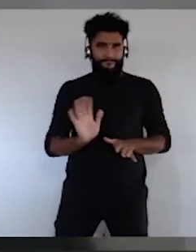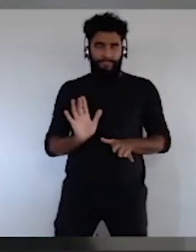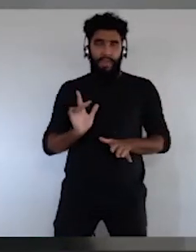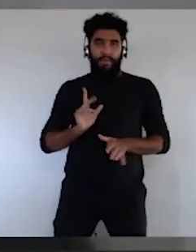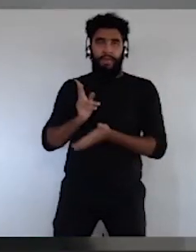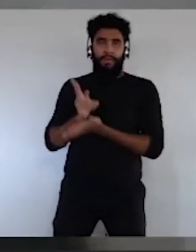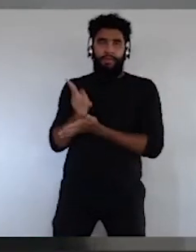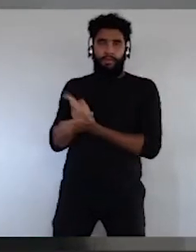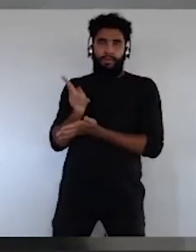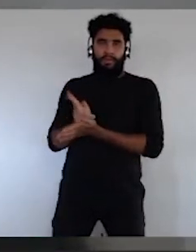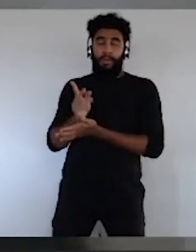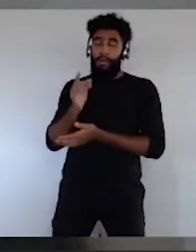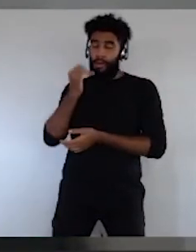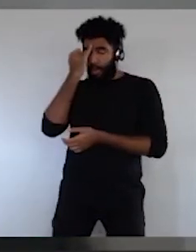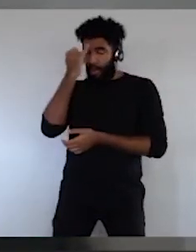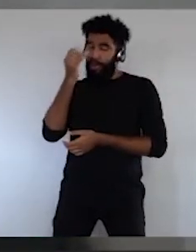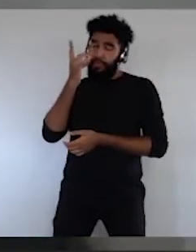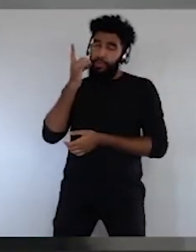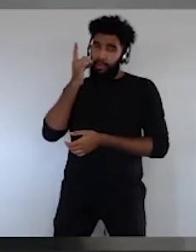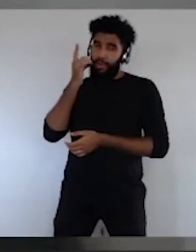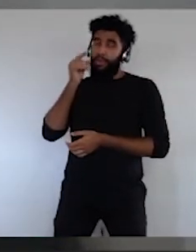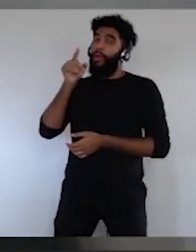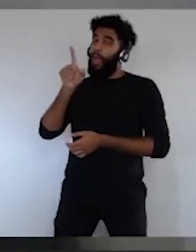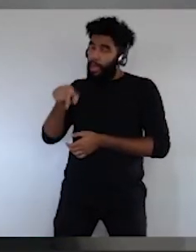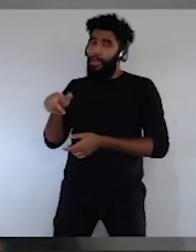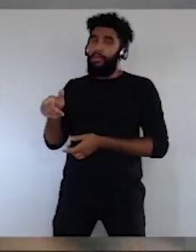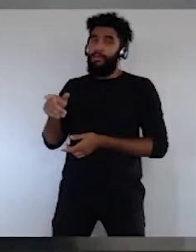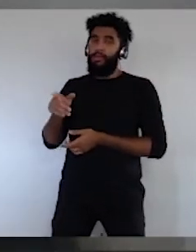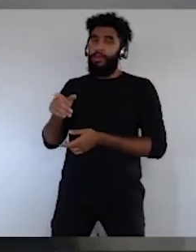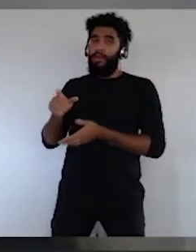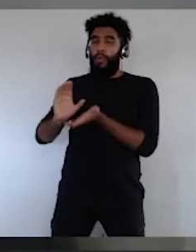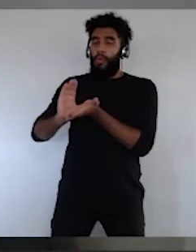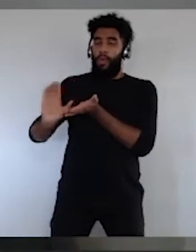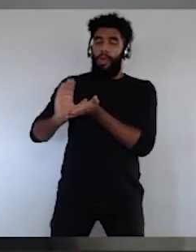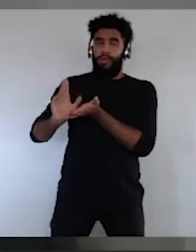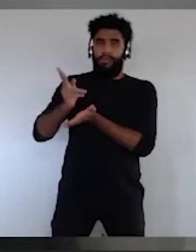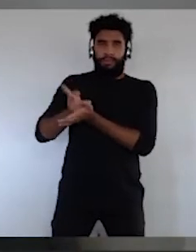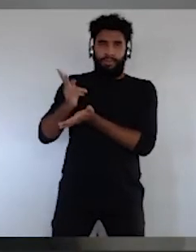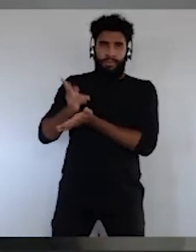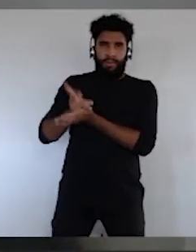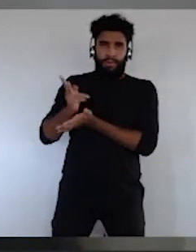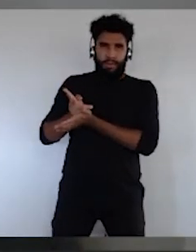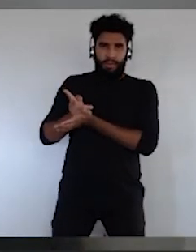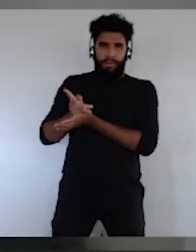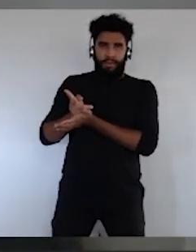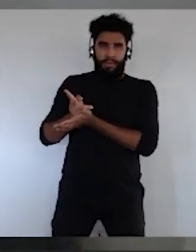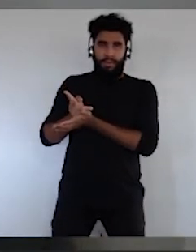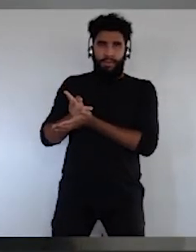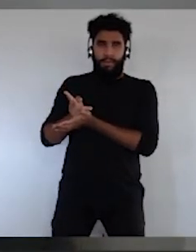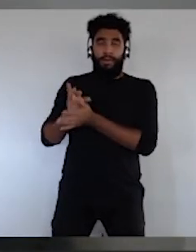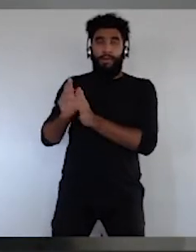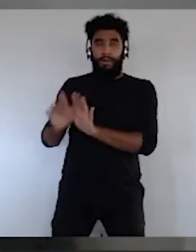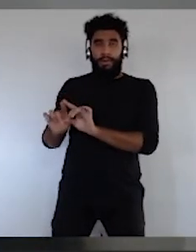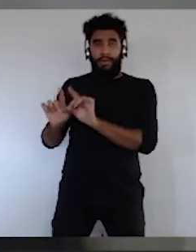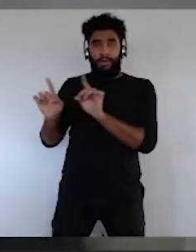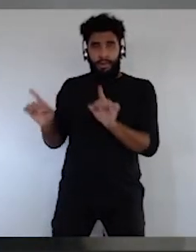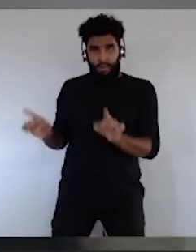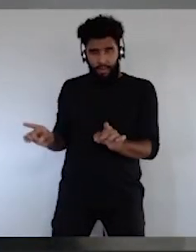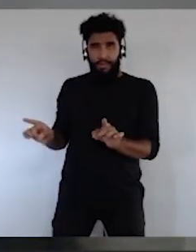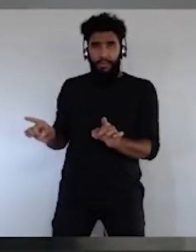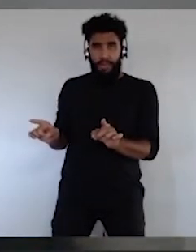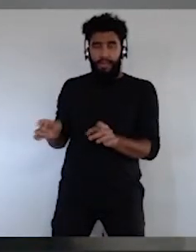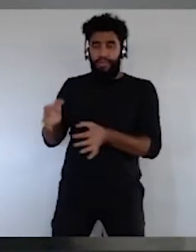que o tribunal não... Tem um assunto, assim, apenas para a gente também começar a encaminhar um pouquinho ali, eu queria dirigir uma pergunta